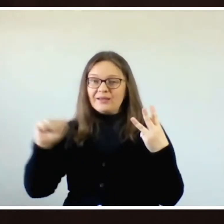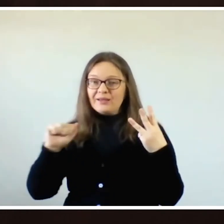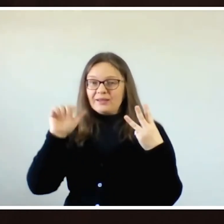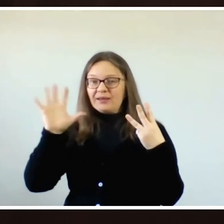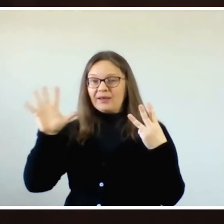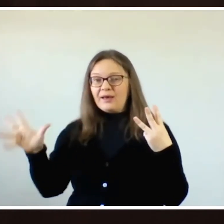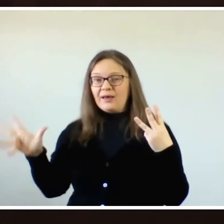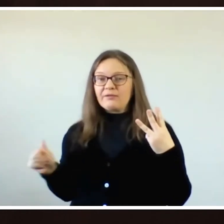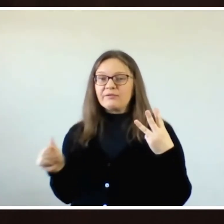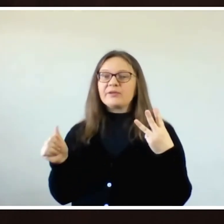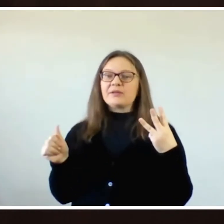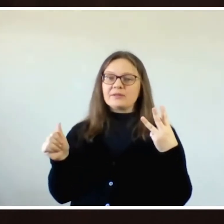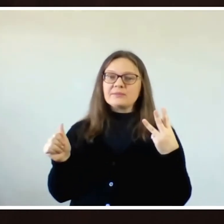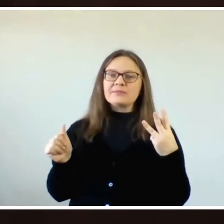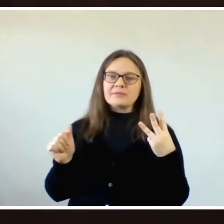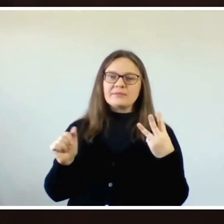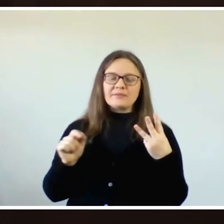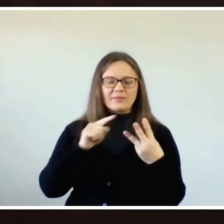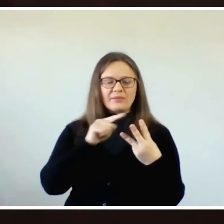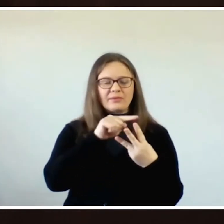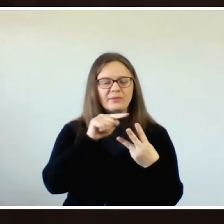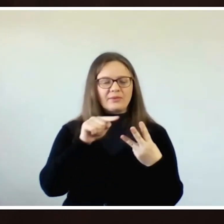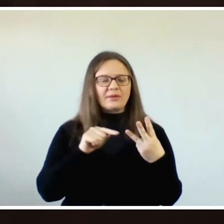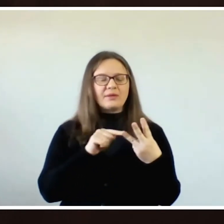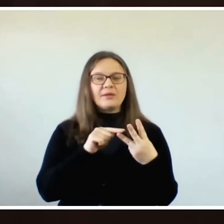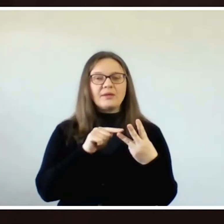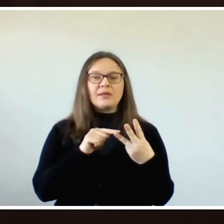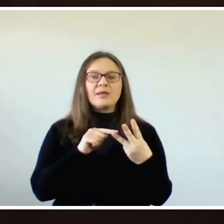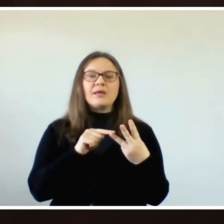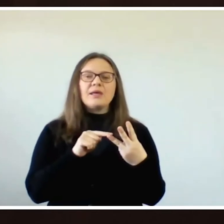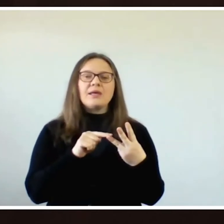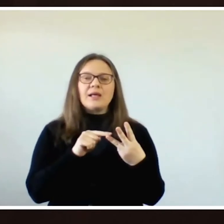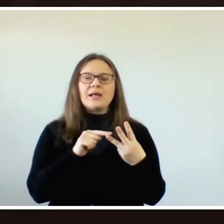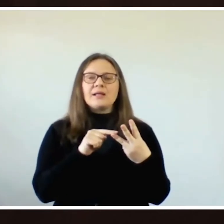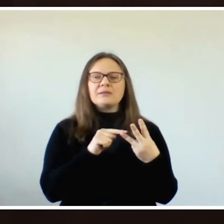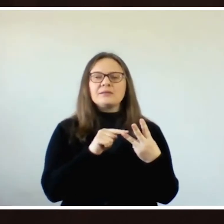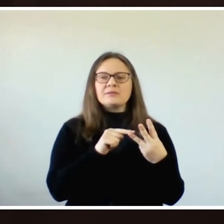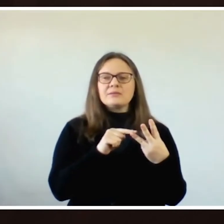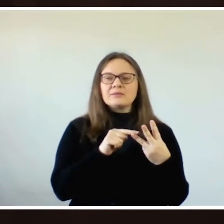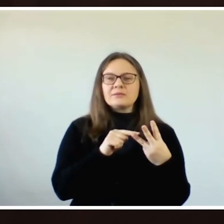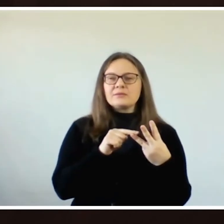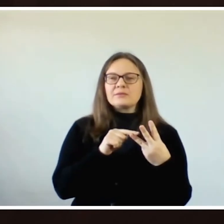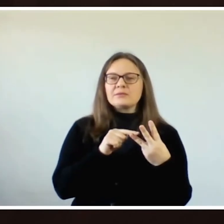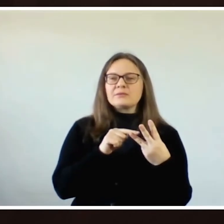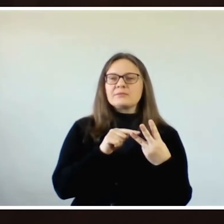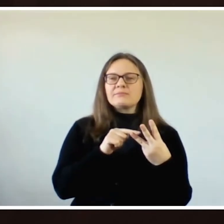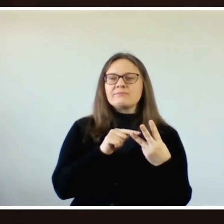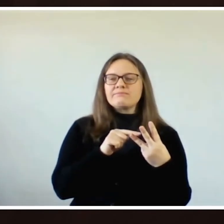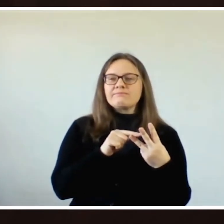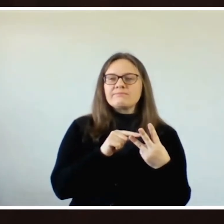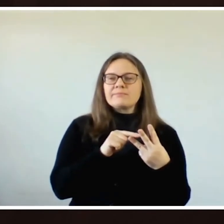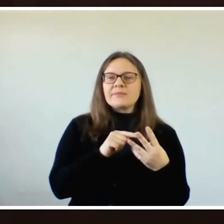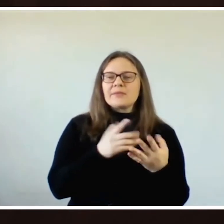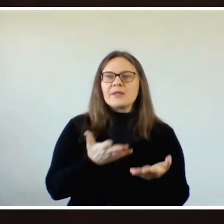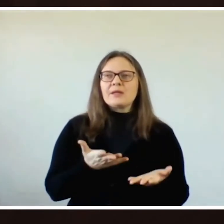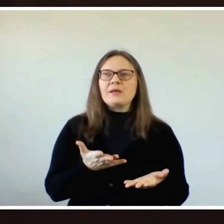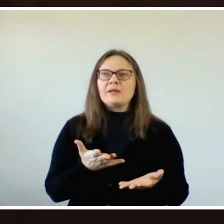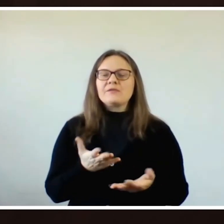era favorável aos católicos. Só que, irmãos, quando fala de católicos aqui, na verdade